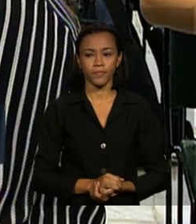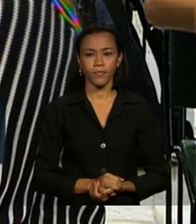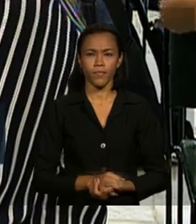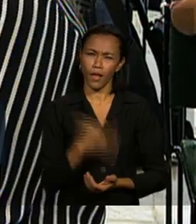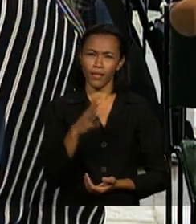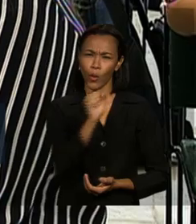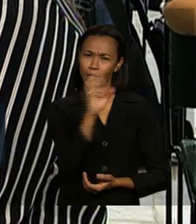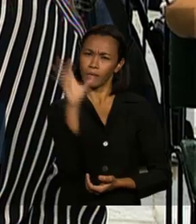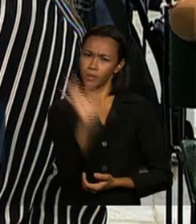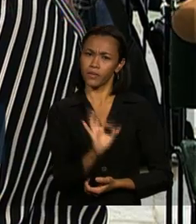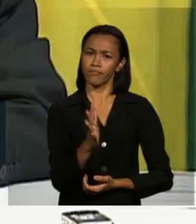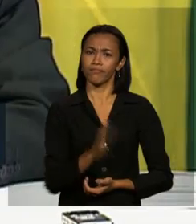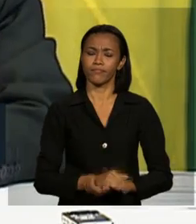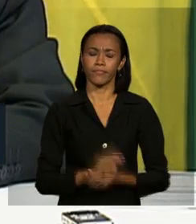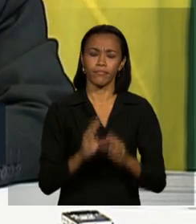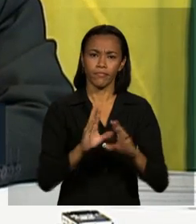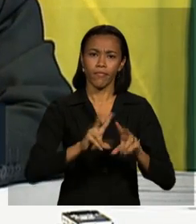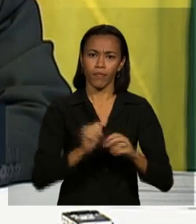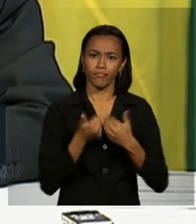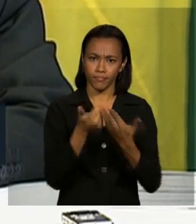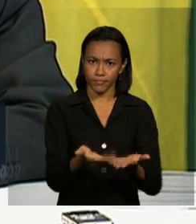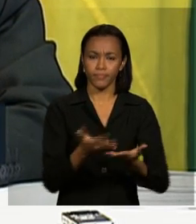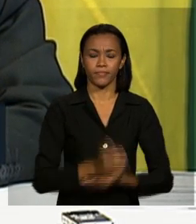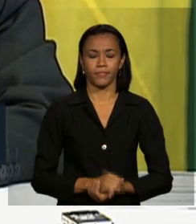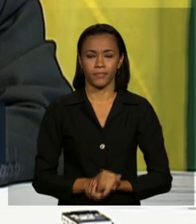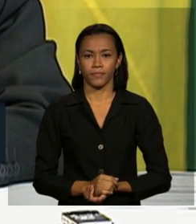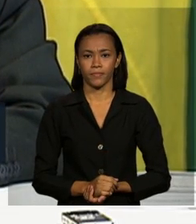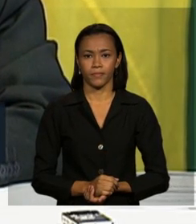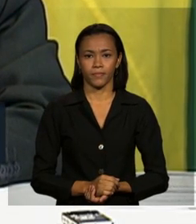até 80% em um e outro